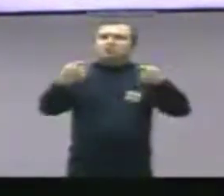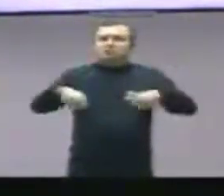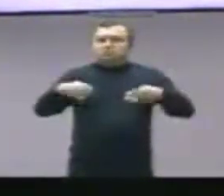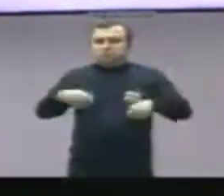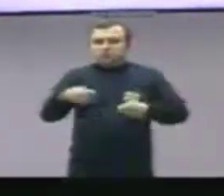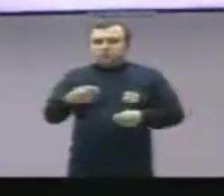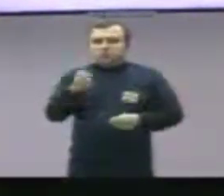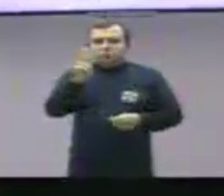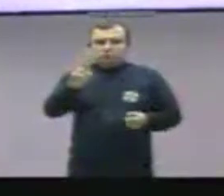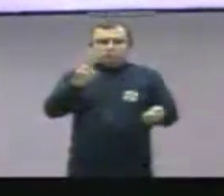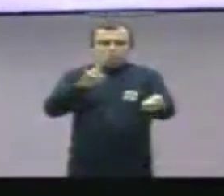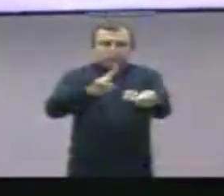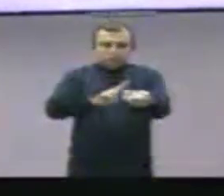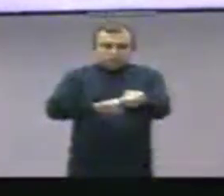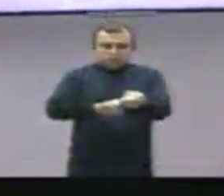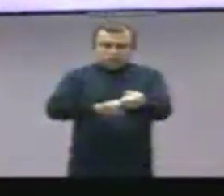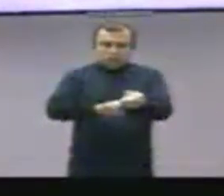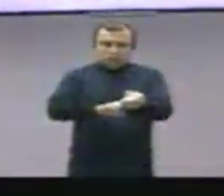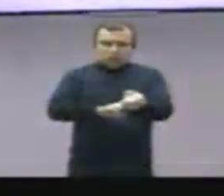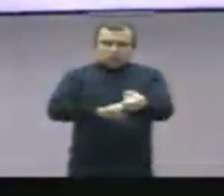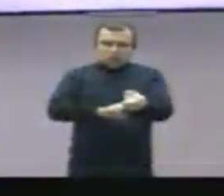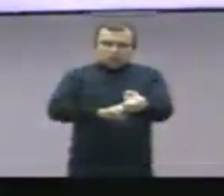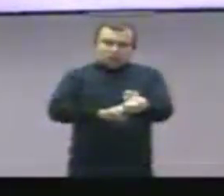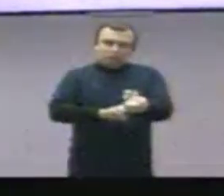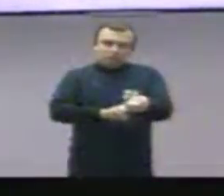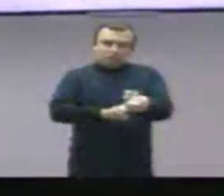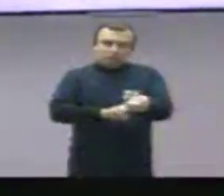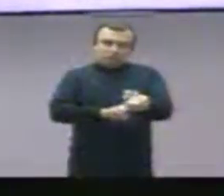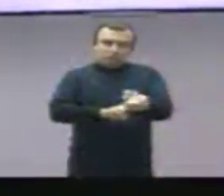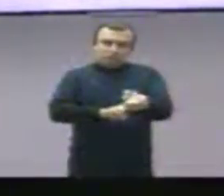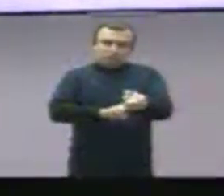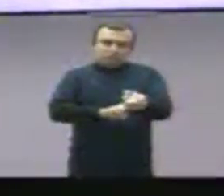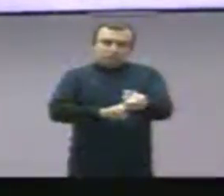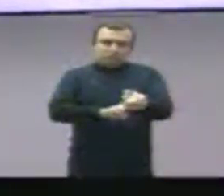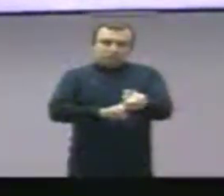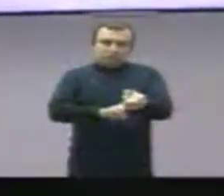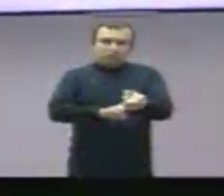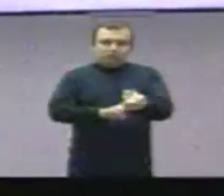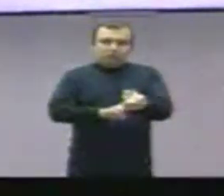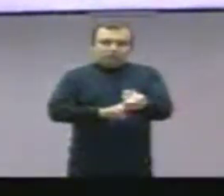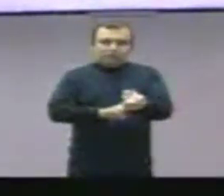seu indicador e do seu dedo médio, colocar ele acima